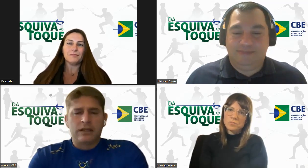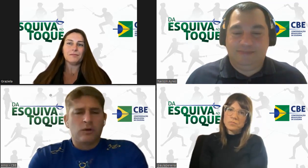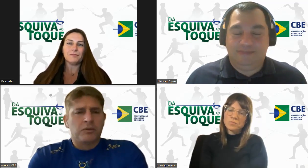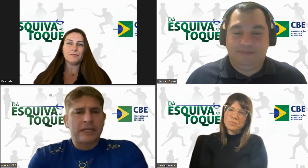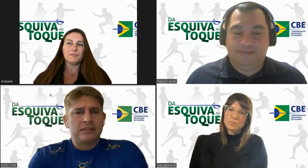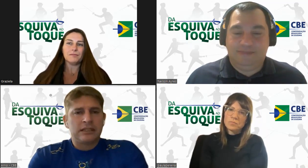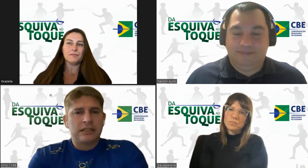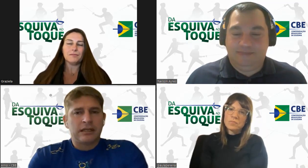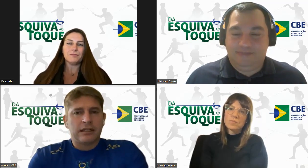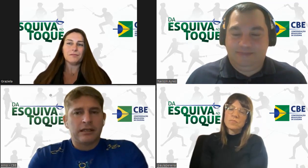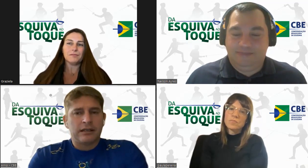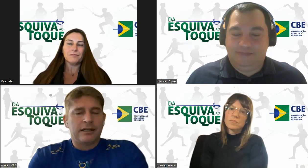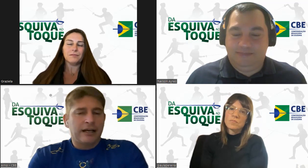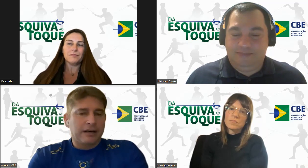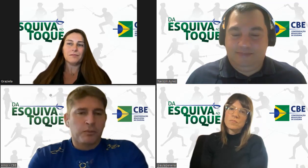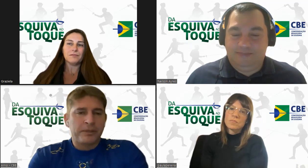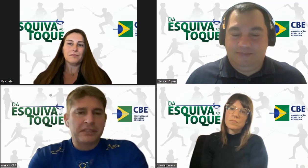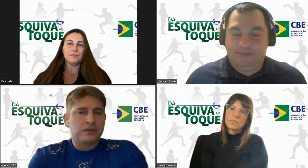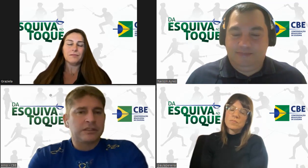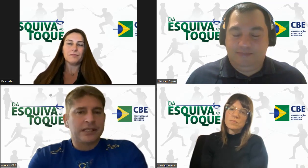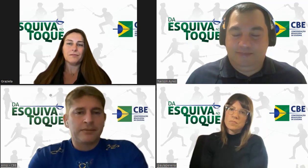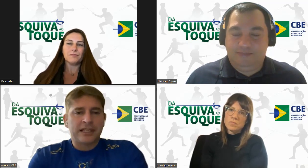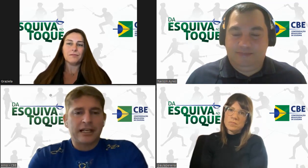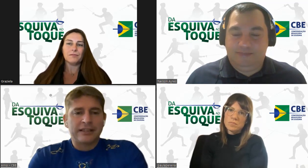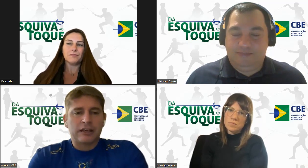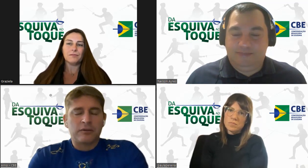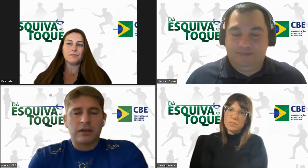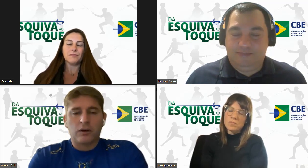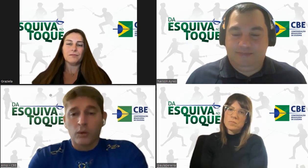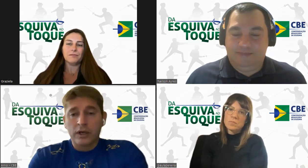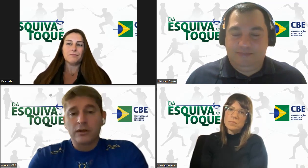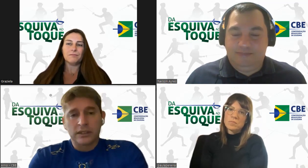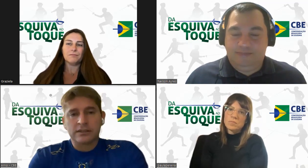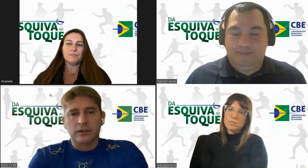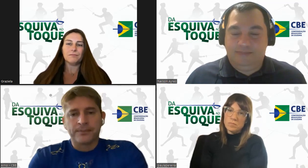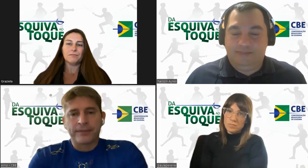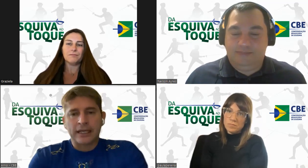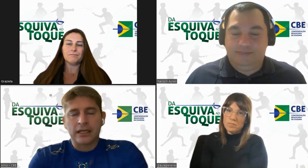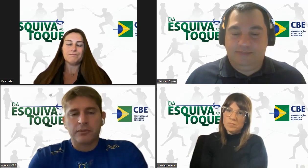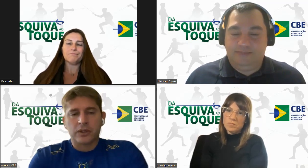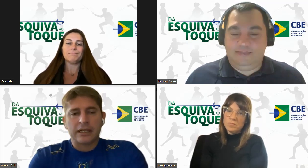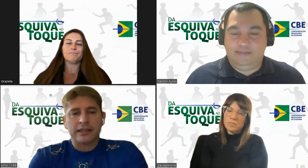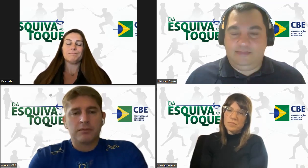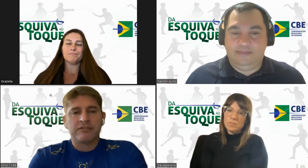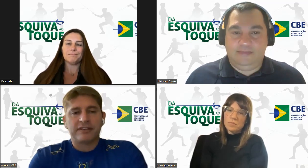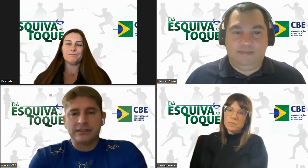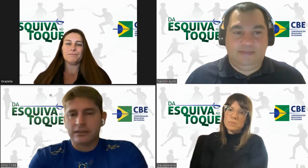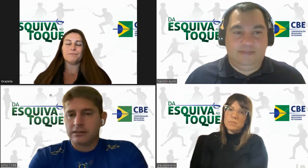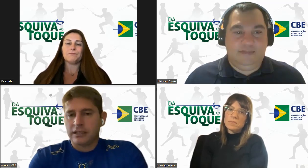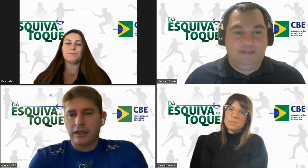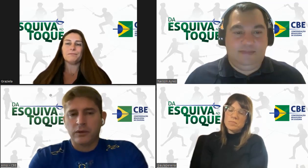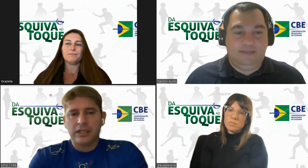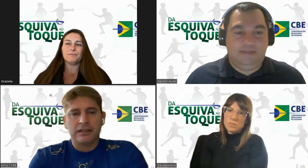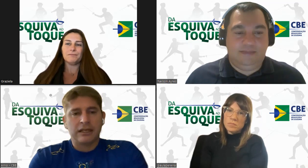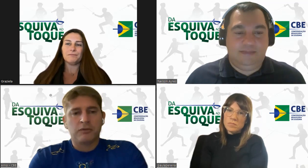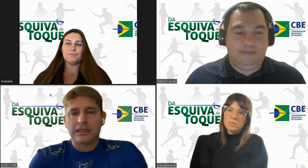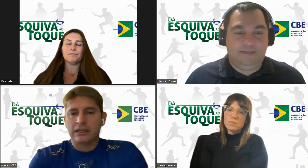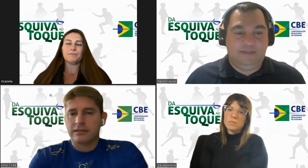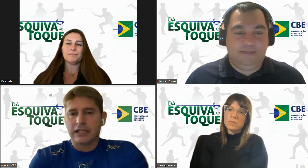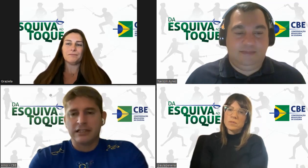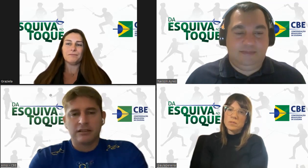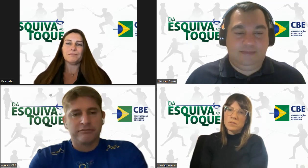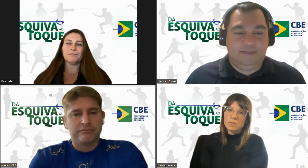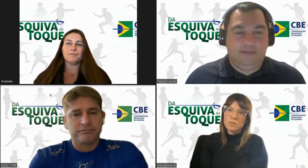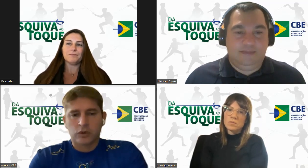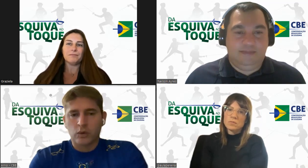é normalmente a competição de esgrima ela tem uma longa duração né porque ela tem uma fase inicial em que